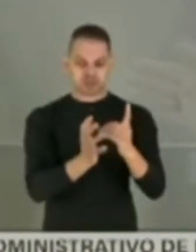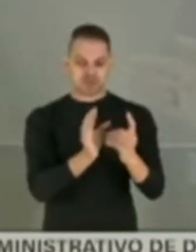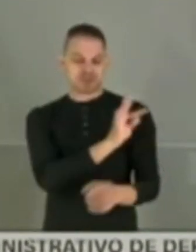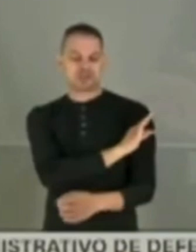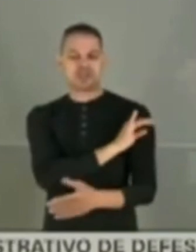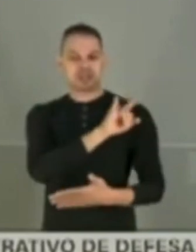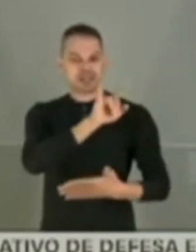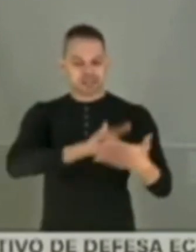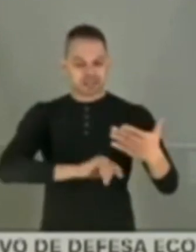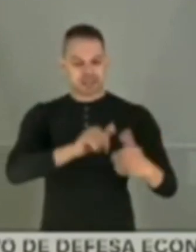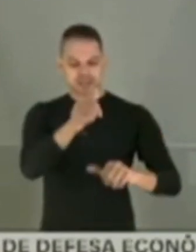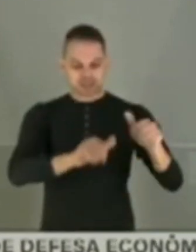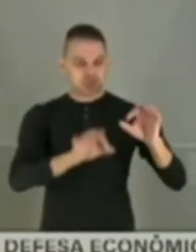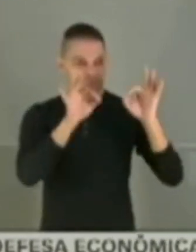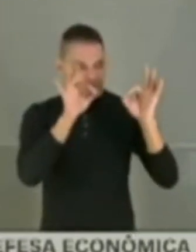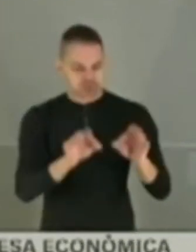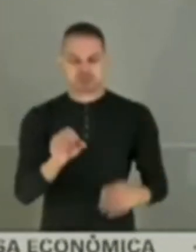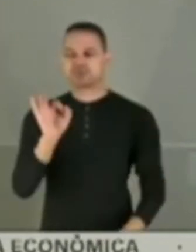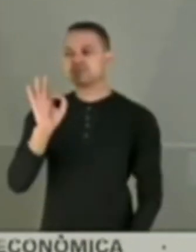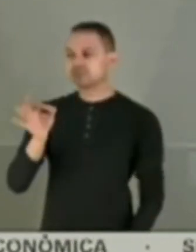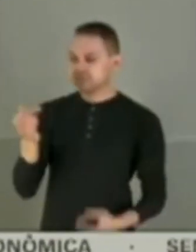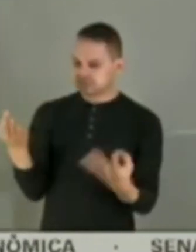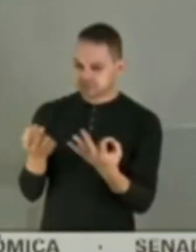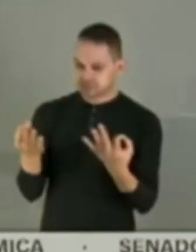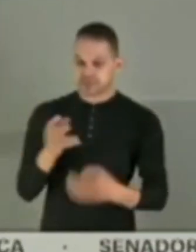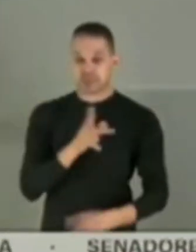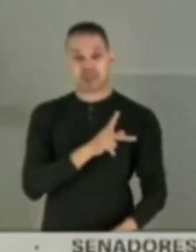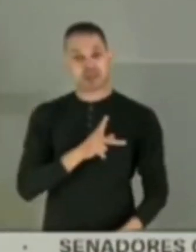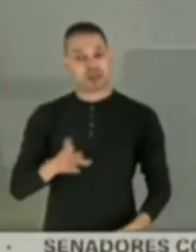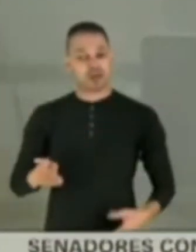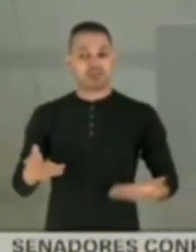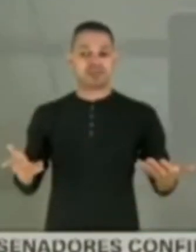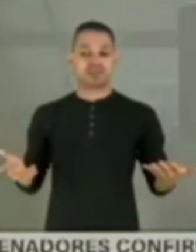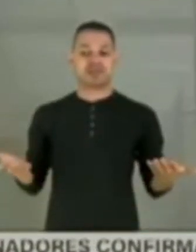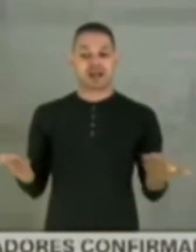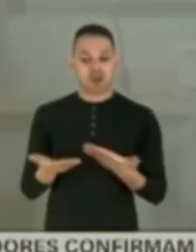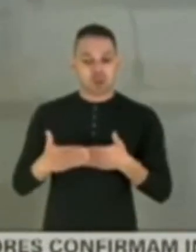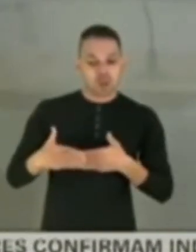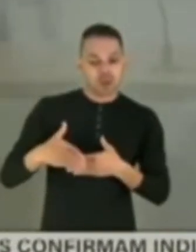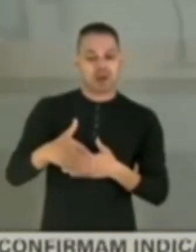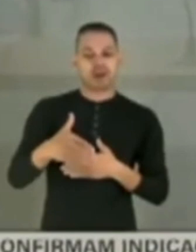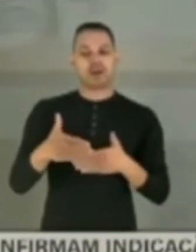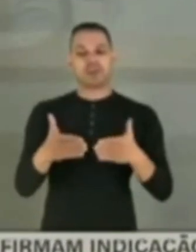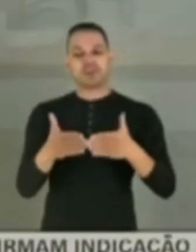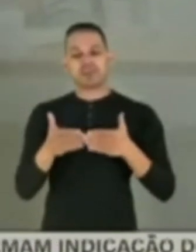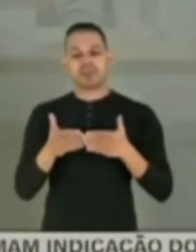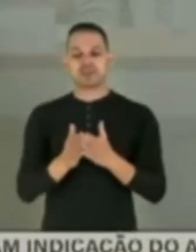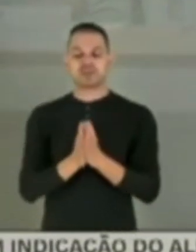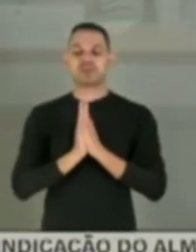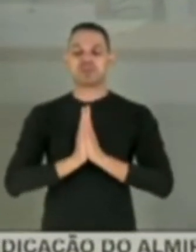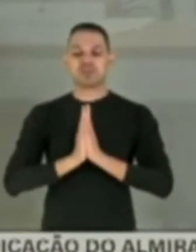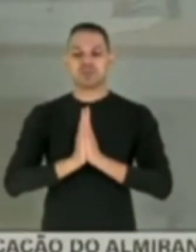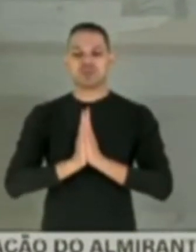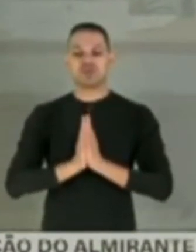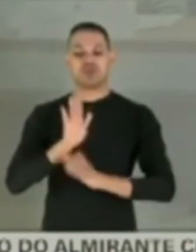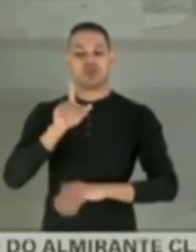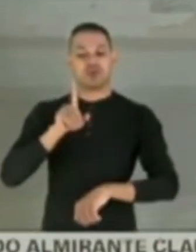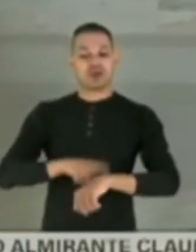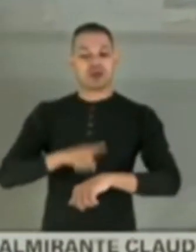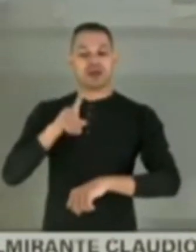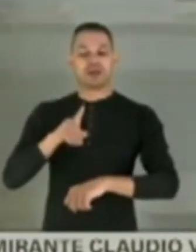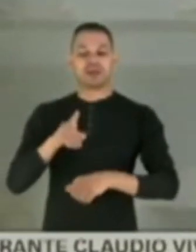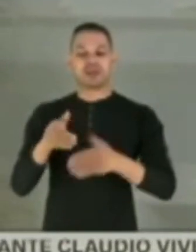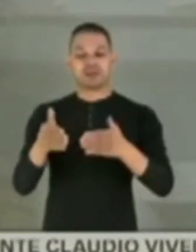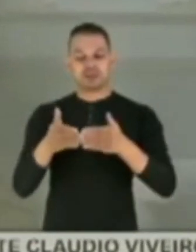William? Exatamente. Perfeitamente. Então, senhor presidente, como consequência disso, eu peço a imediata convocação